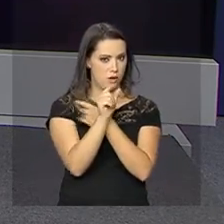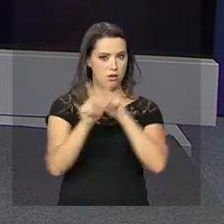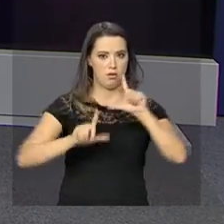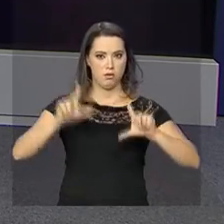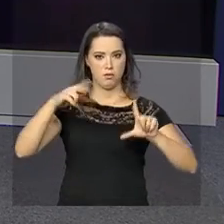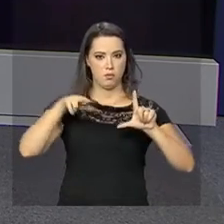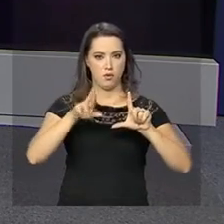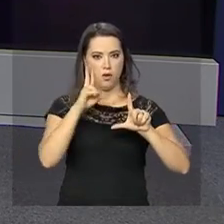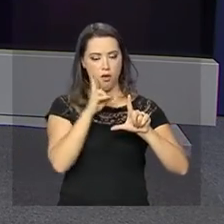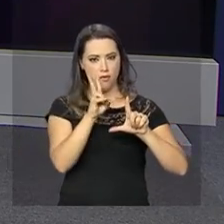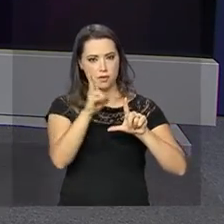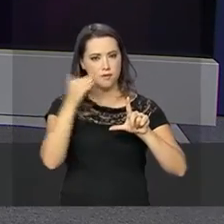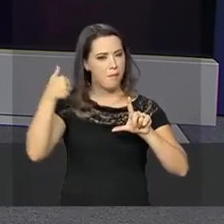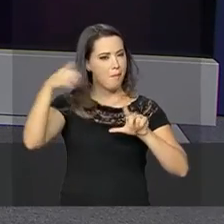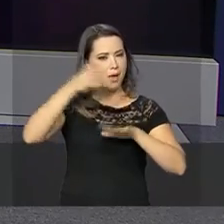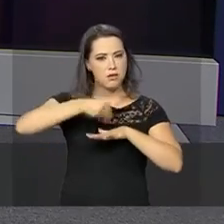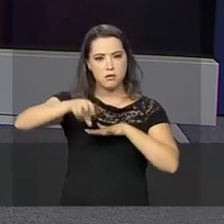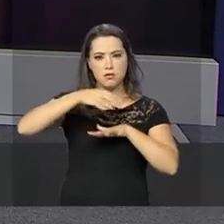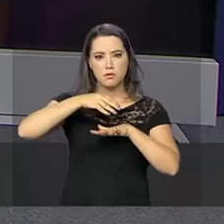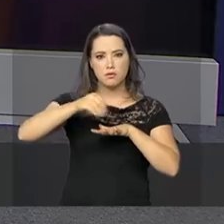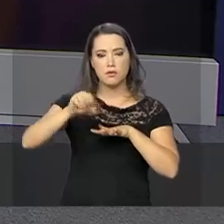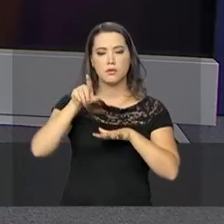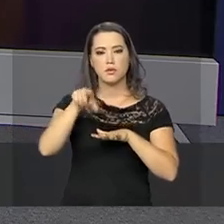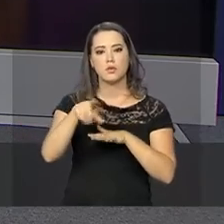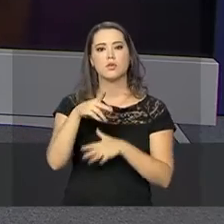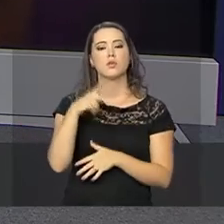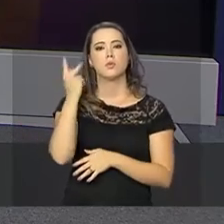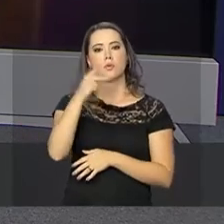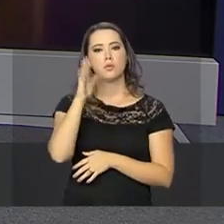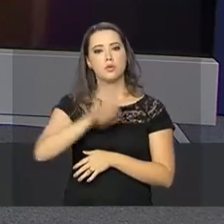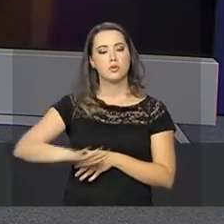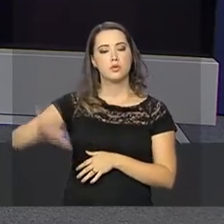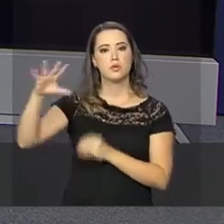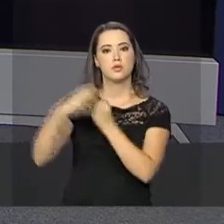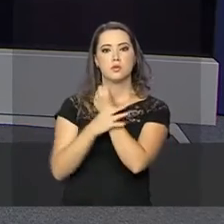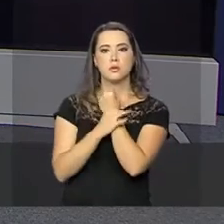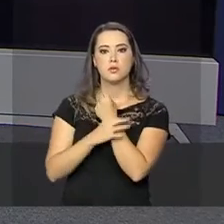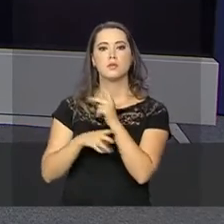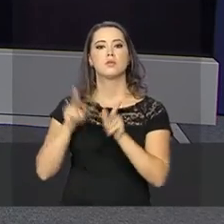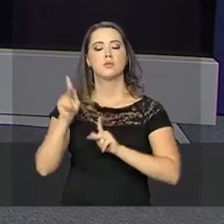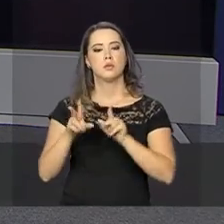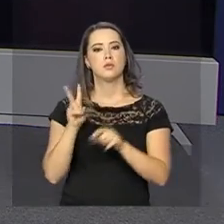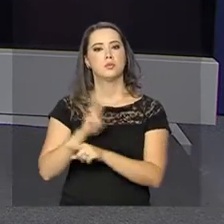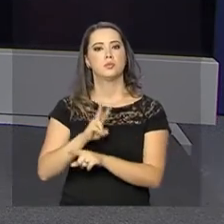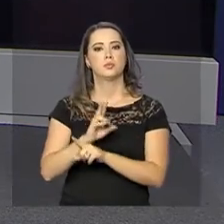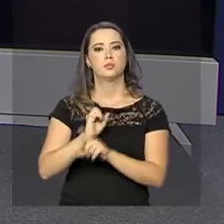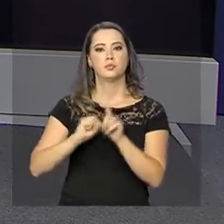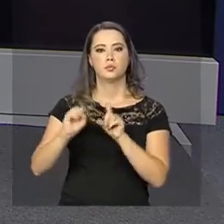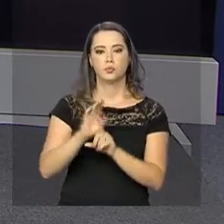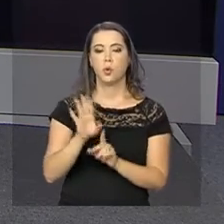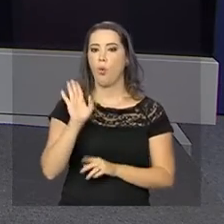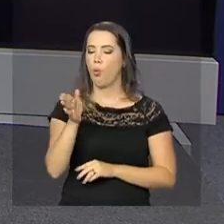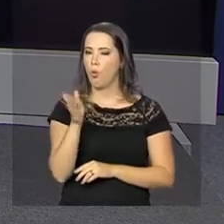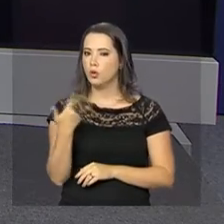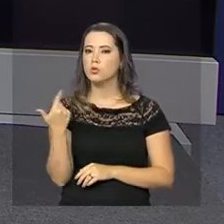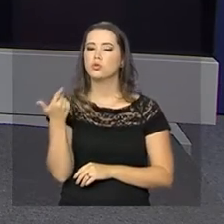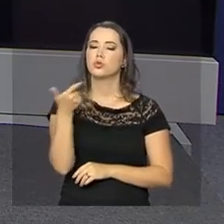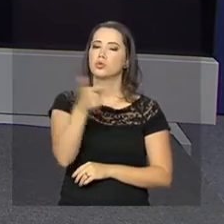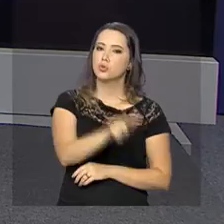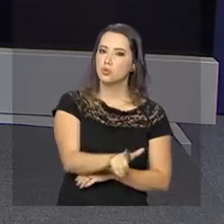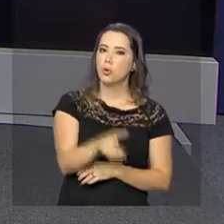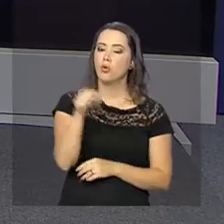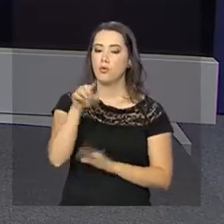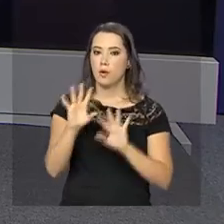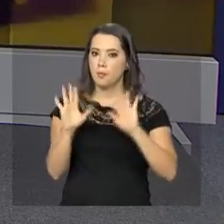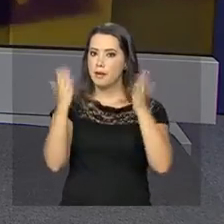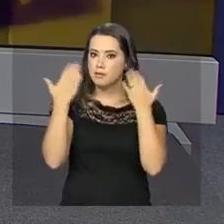TV NBR, você encontra mais informações sobre a Política Nacional de Segurança Pública e Defesa Social. Daqui a pouco a gente volta com